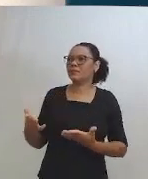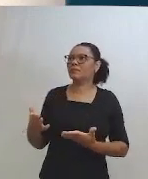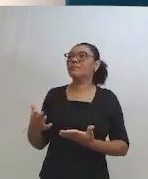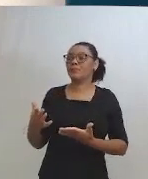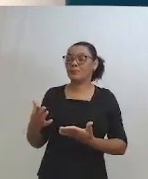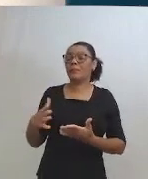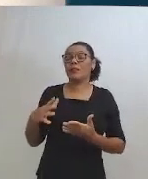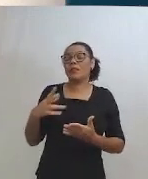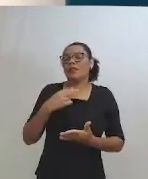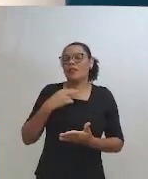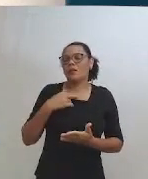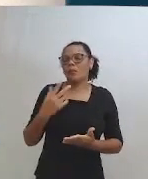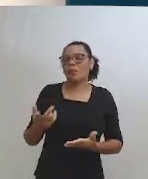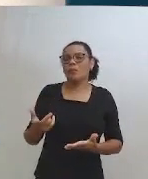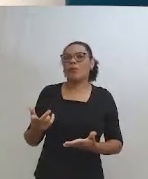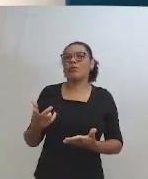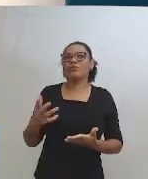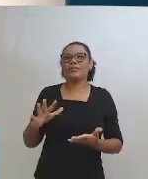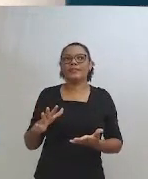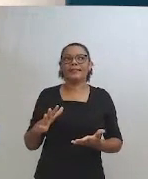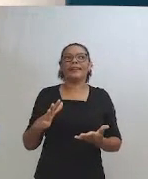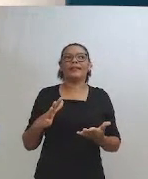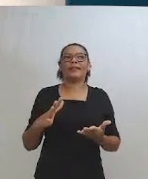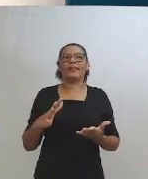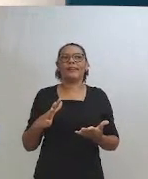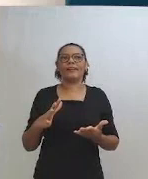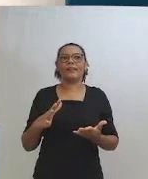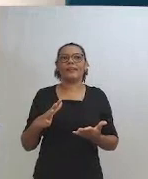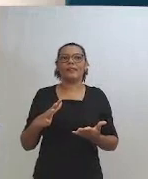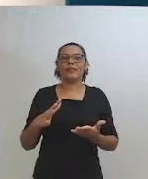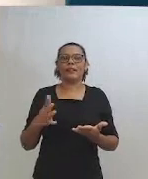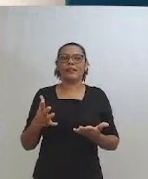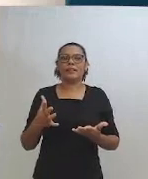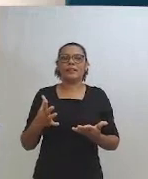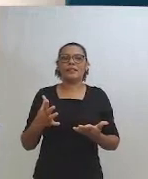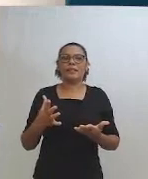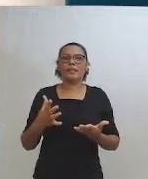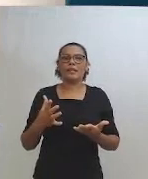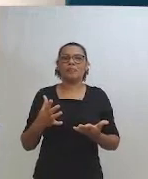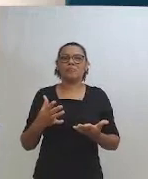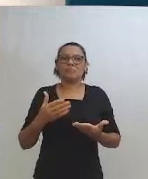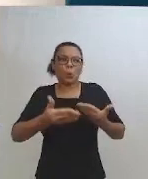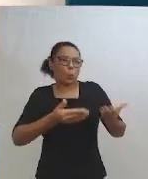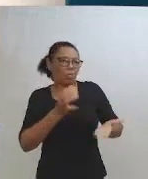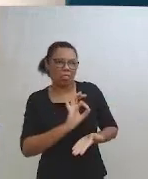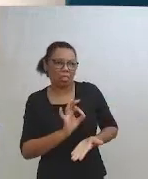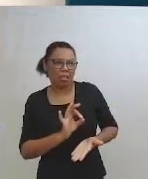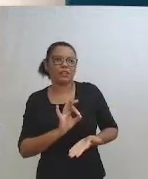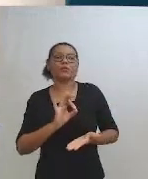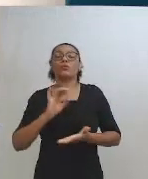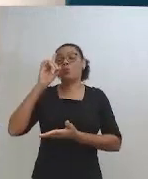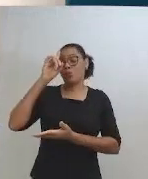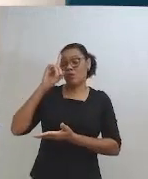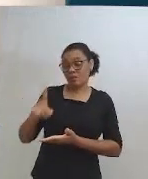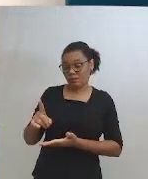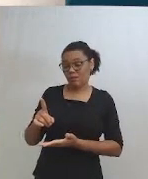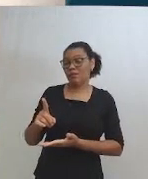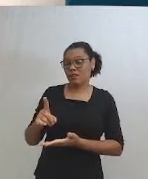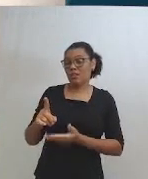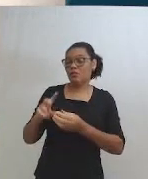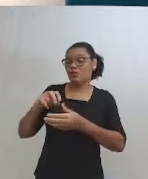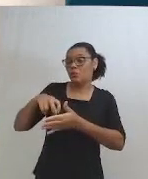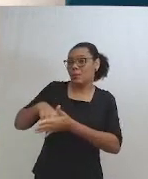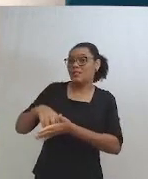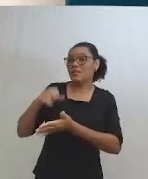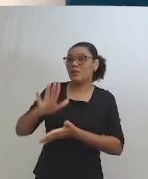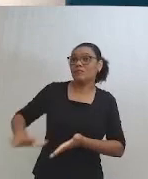ser tratados, a grosso modo, nem de maneira genérica. O decreto de prisão é genérico. O excesso prazal está